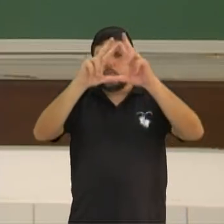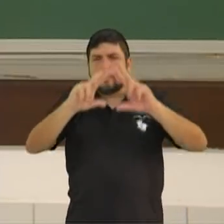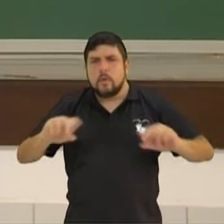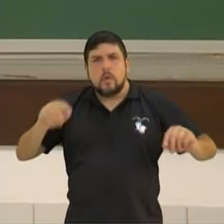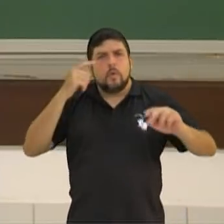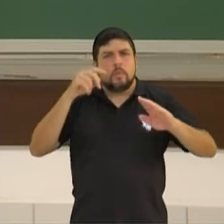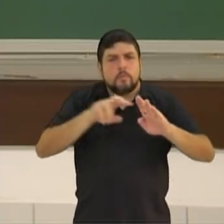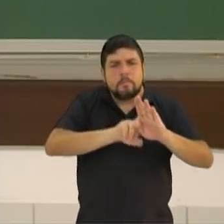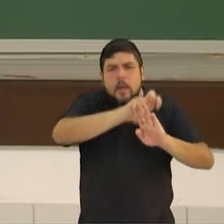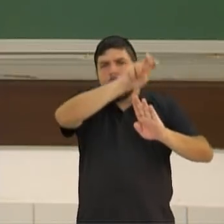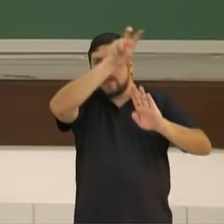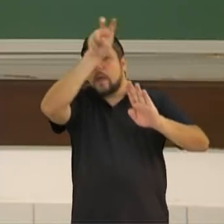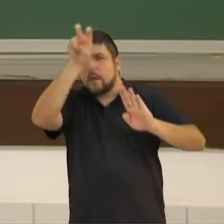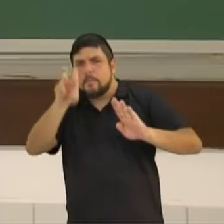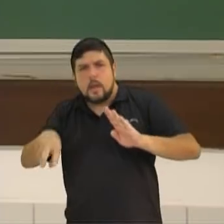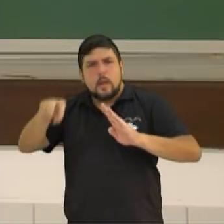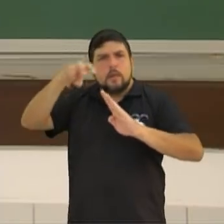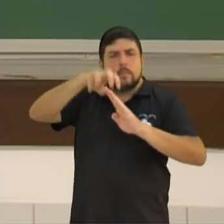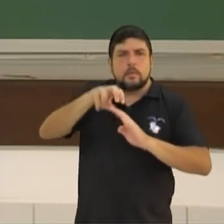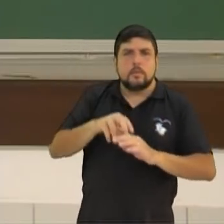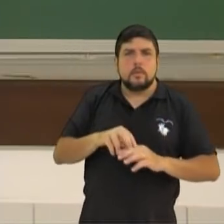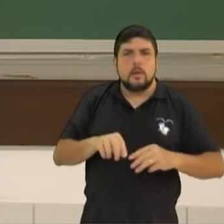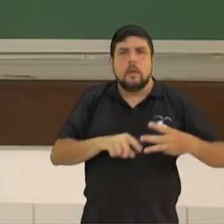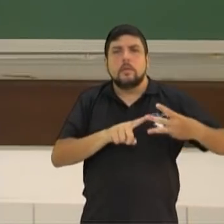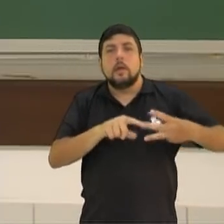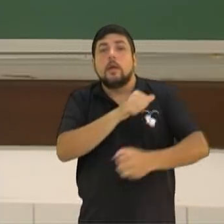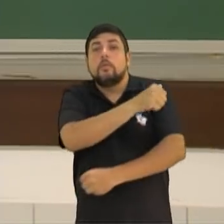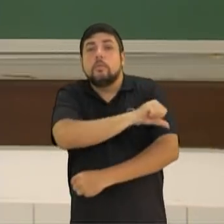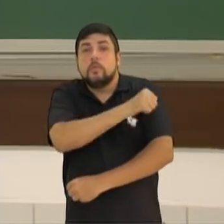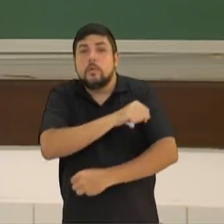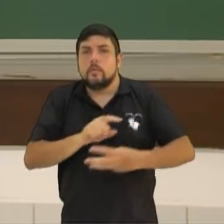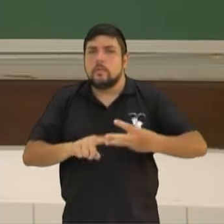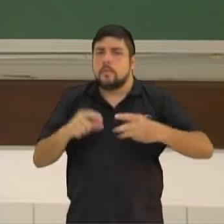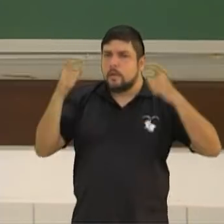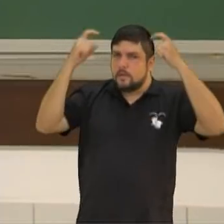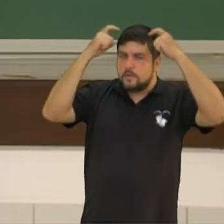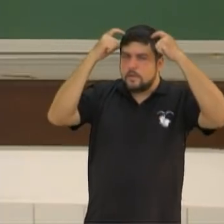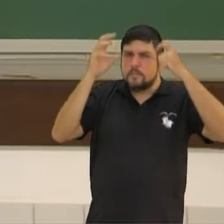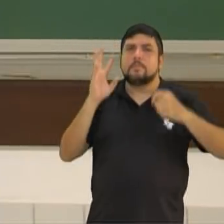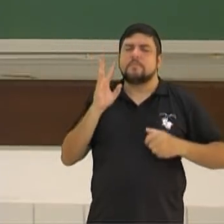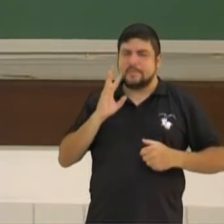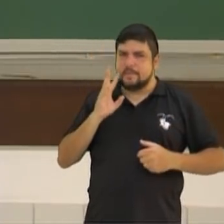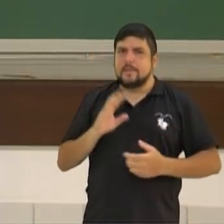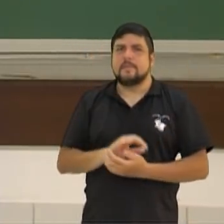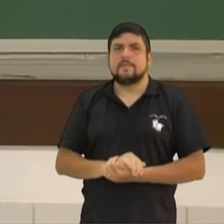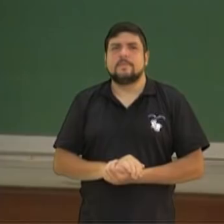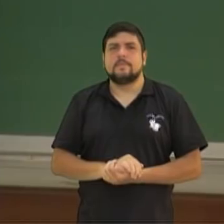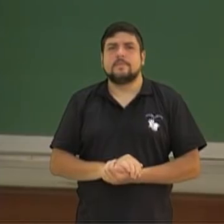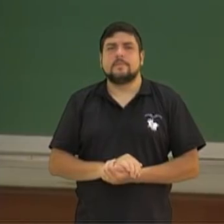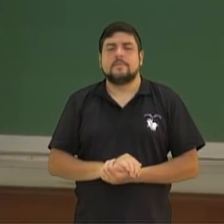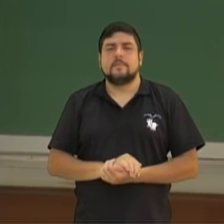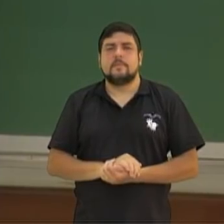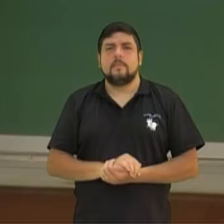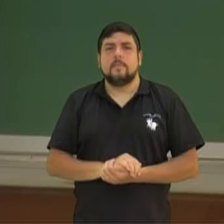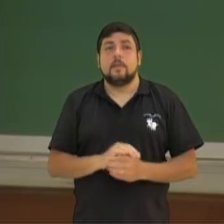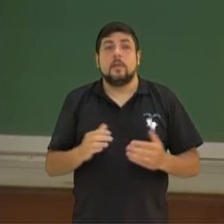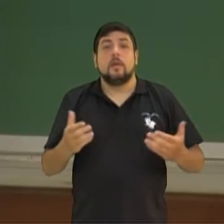né? E o parque ali na Disney, você achou legal? Bem radical, né? Então, agora sim,